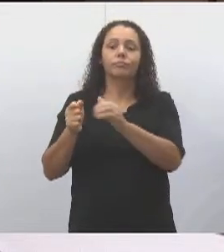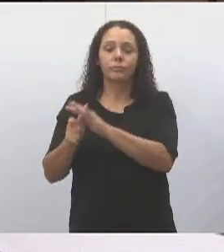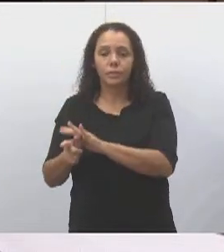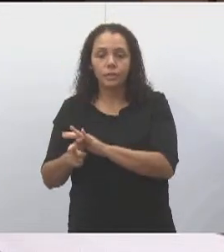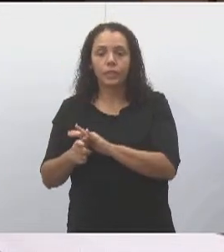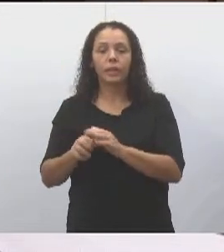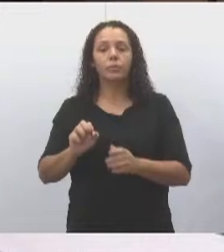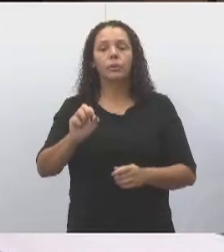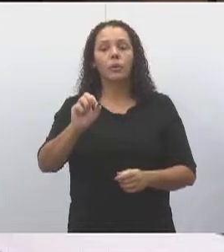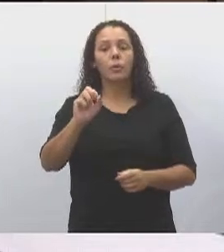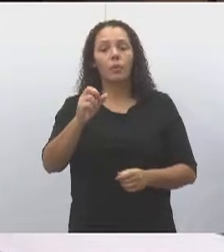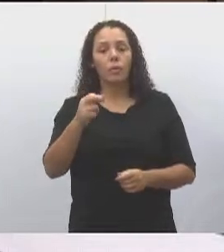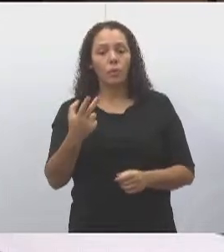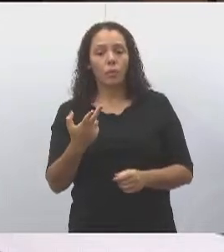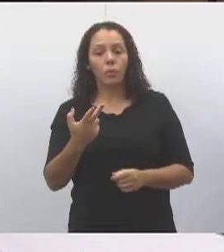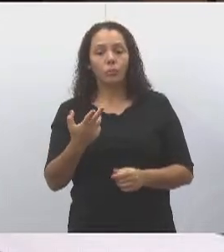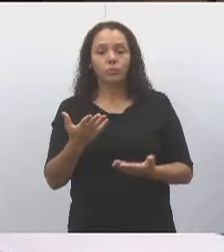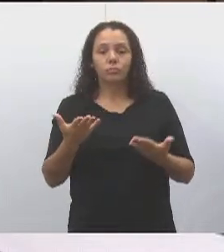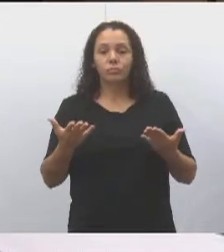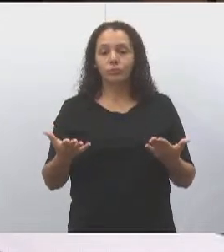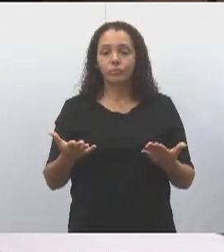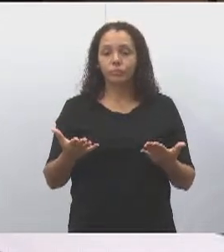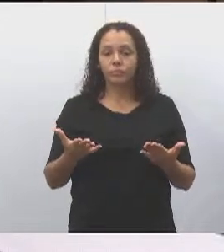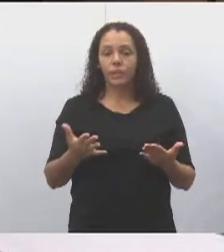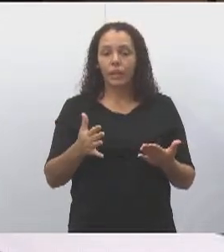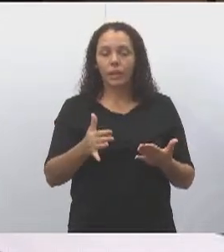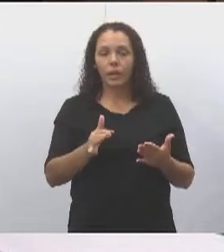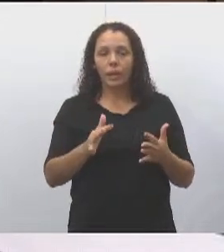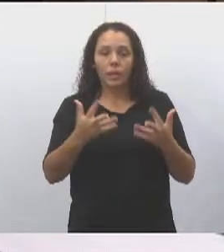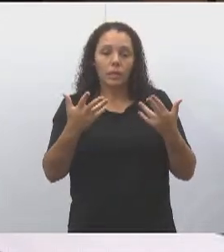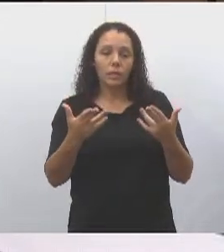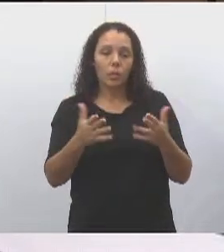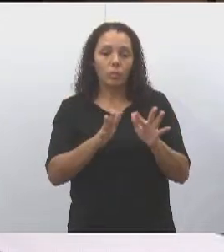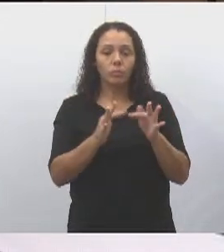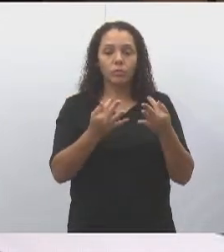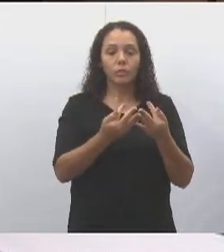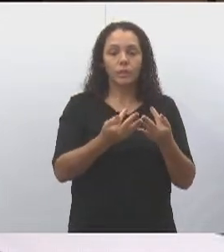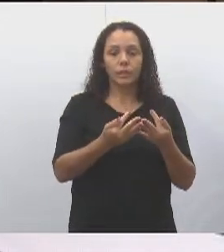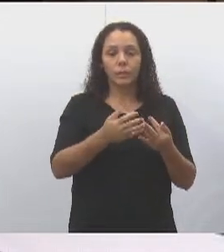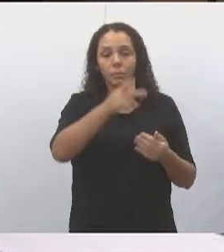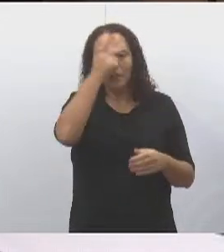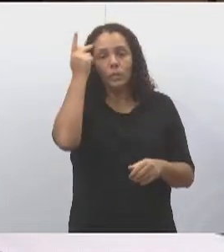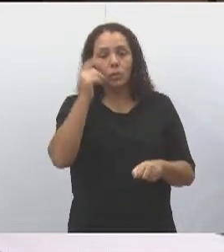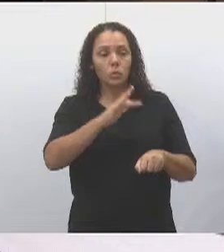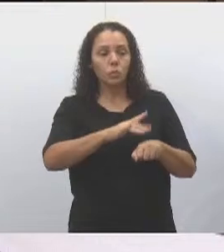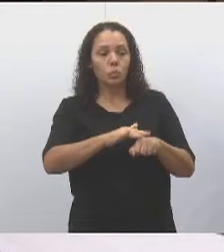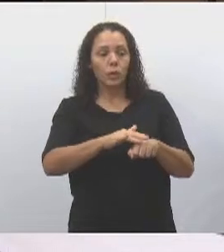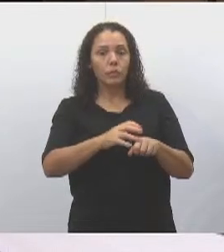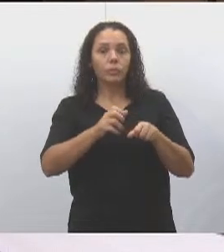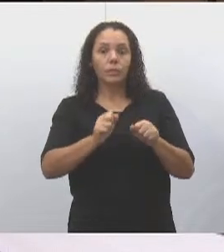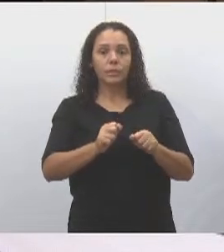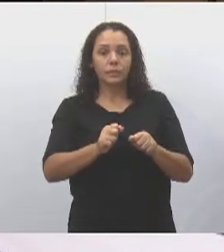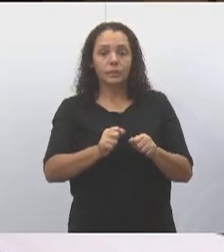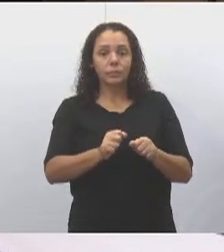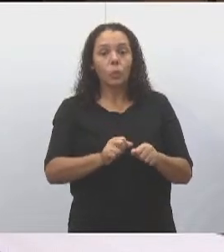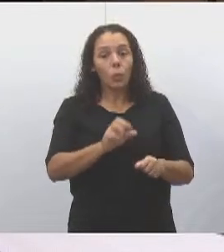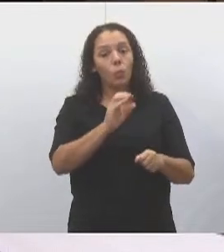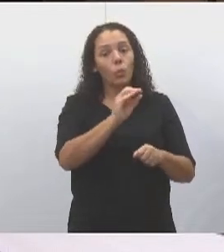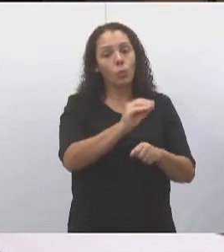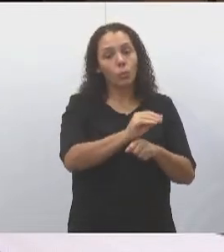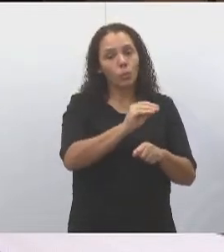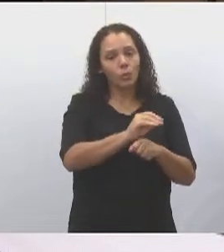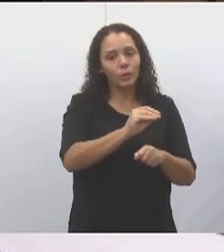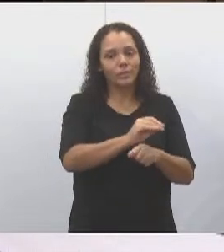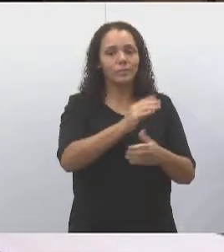fazendo analogia da nossa casa. Assim também é na administração pública. Então, eu vejo que hoje a gente tem um